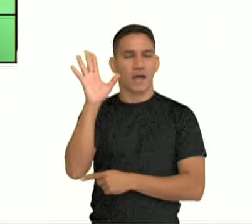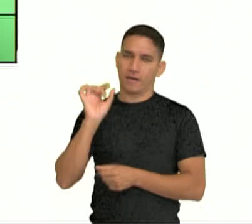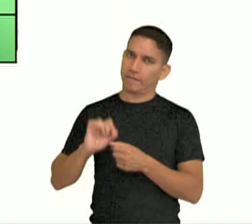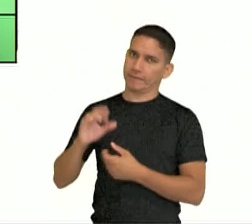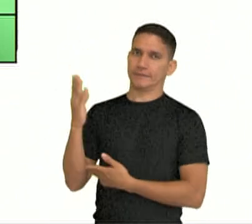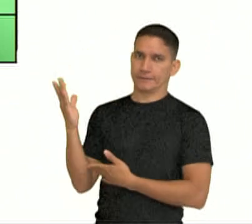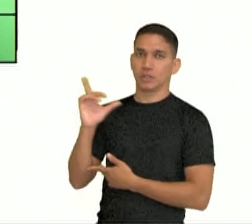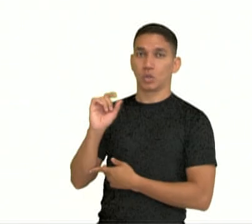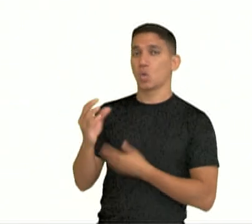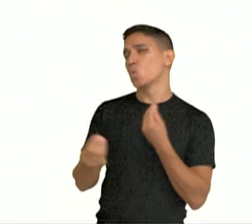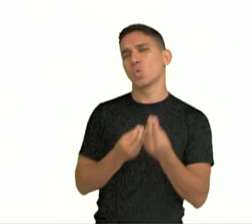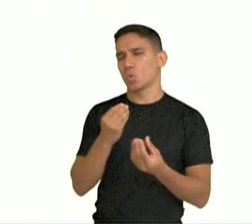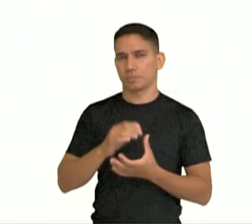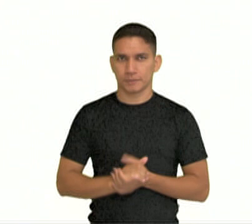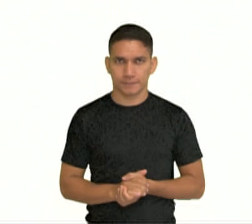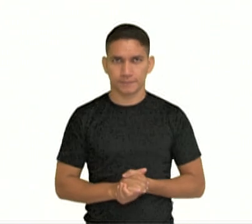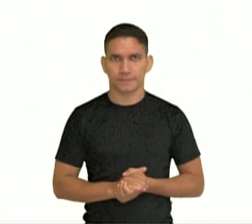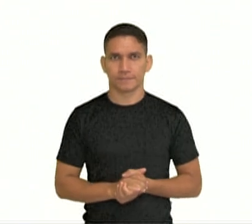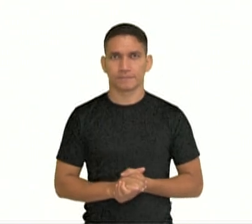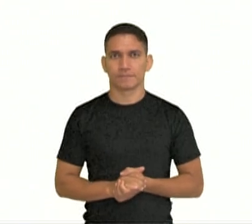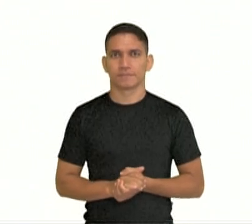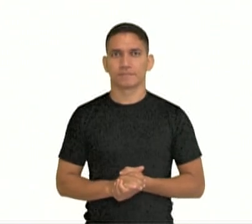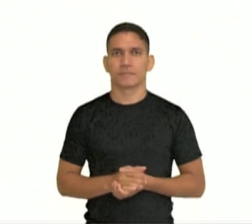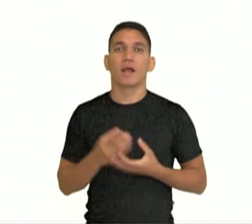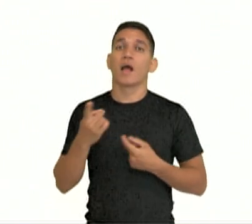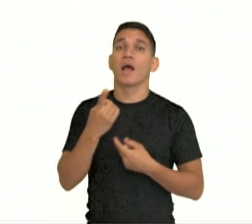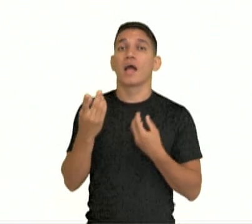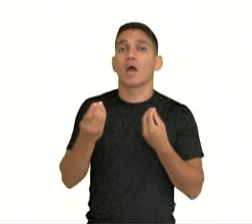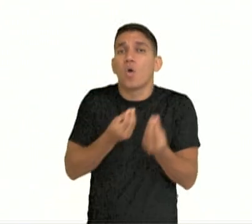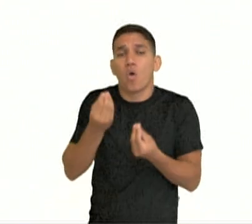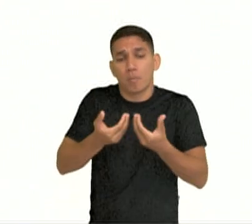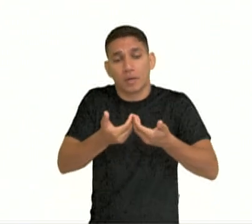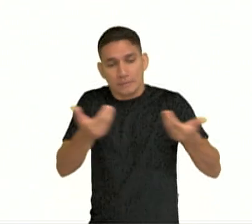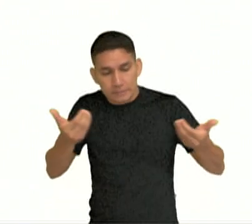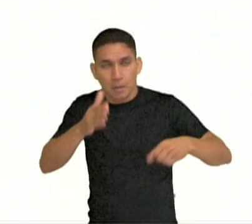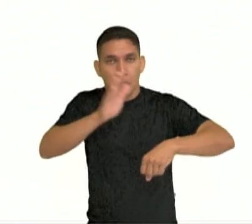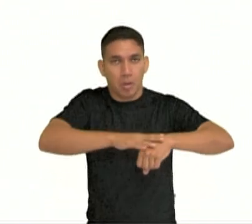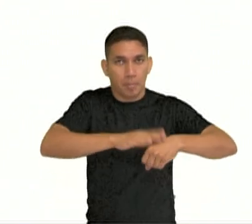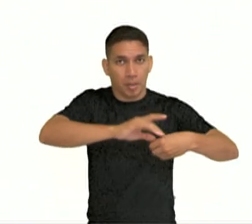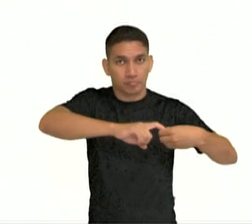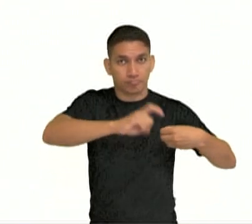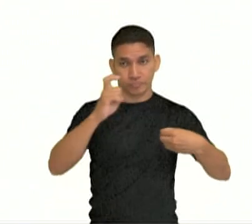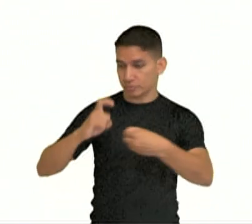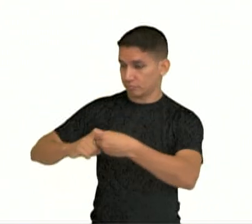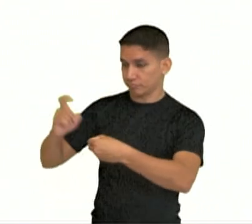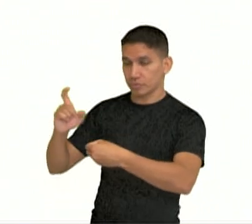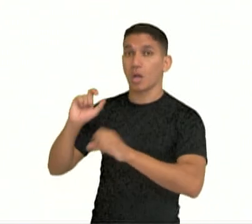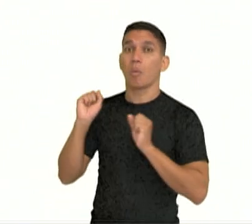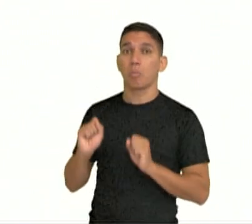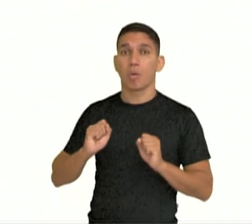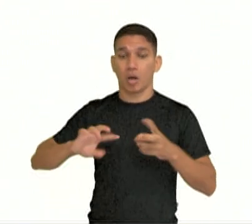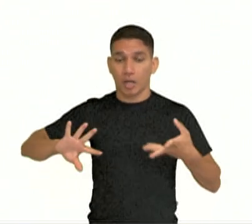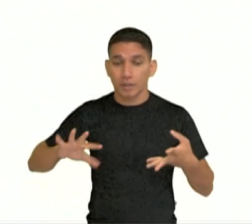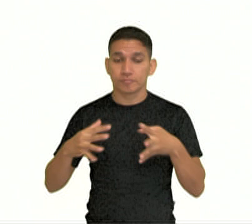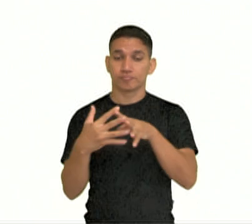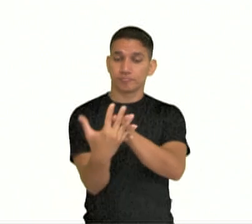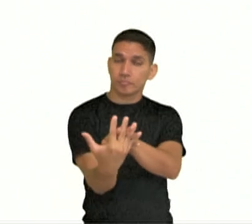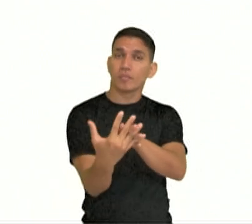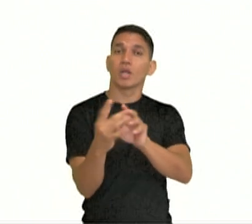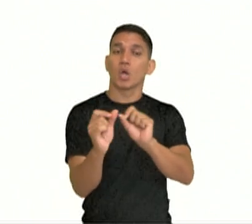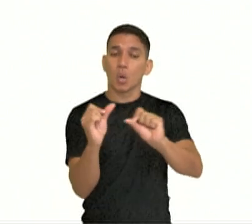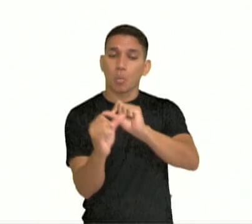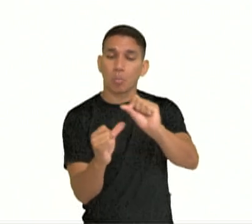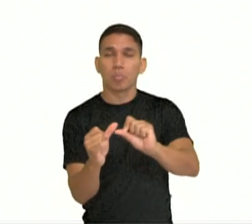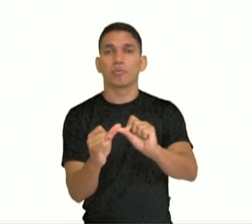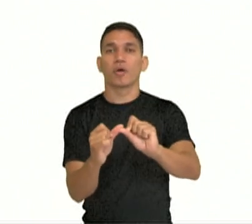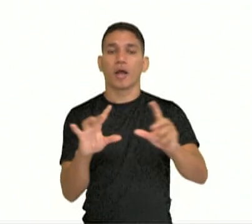aqui. Como? Como eles se segregam de forma independente, eu posso fazer o cruzamento de forma independente